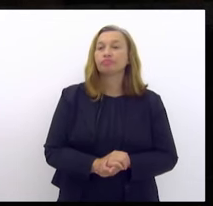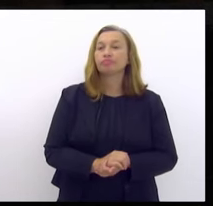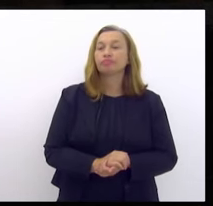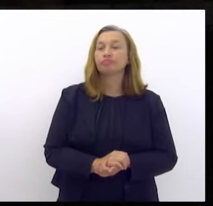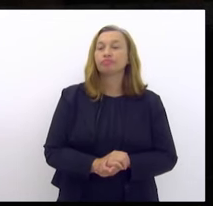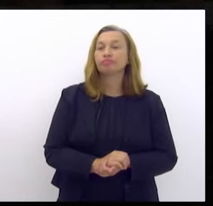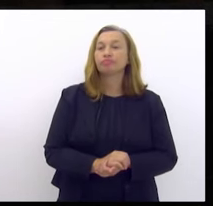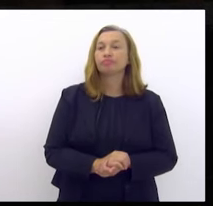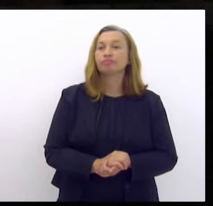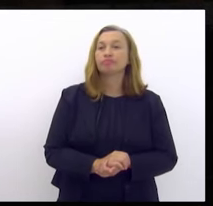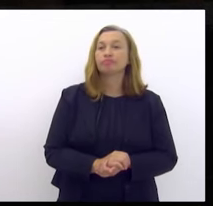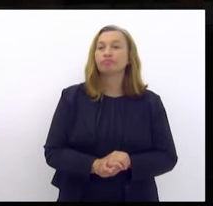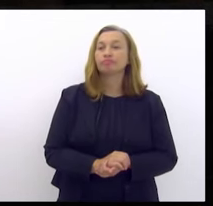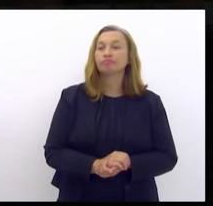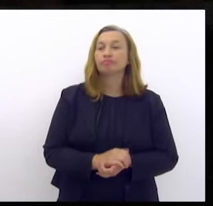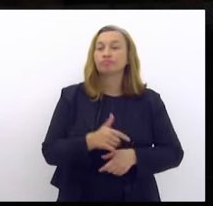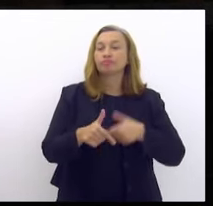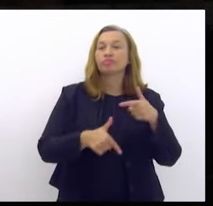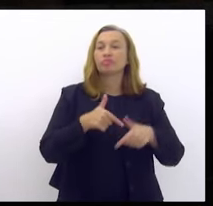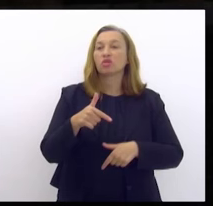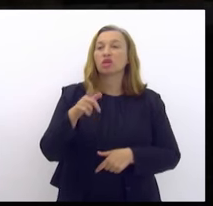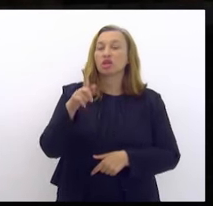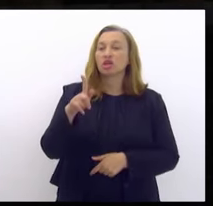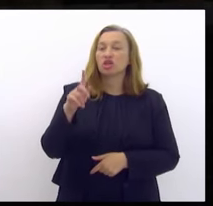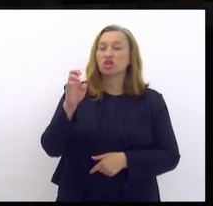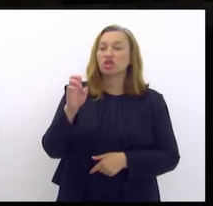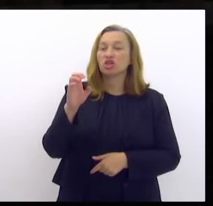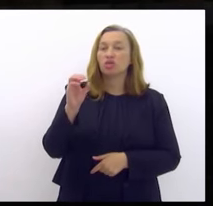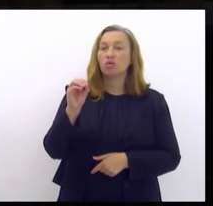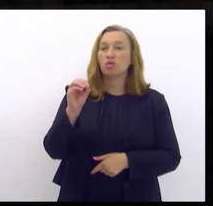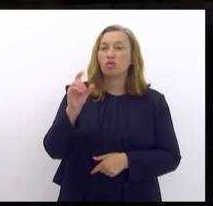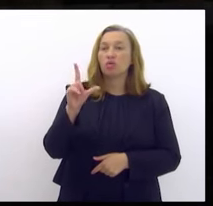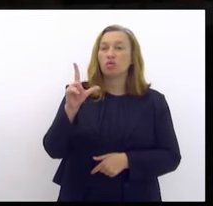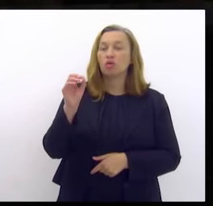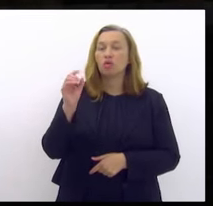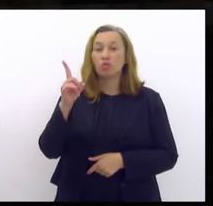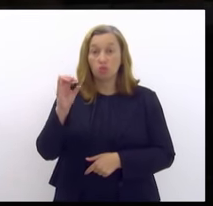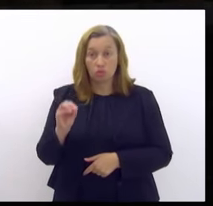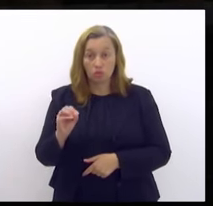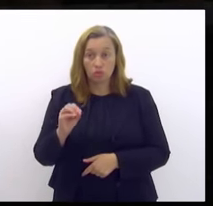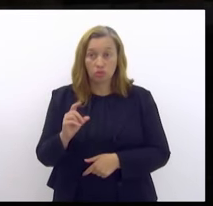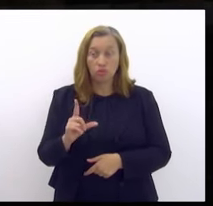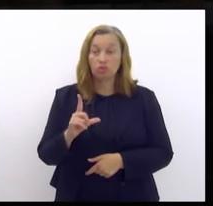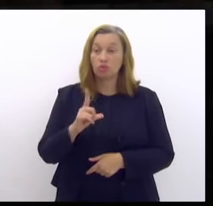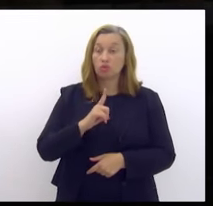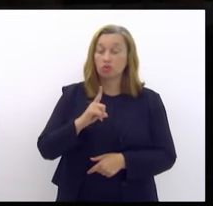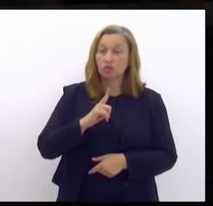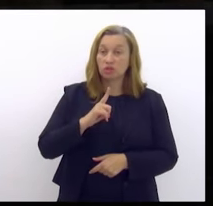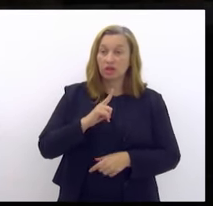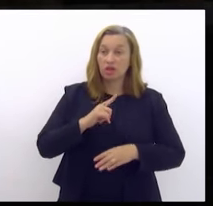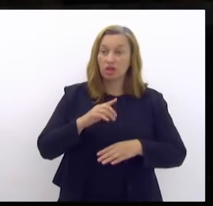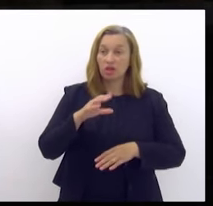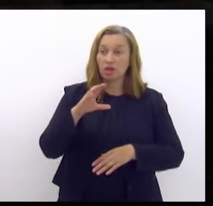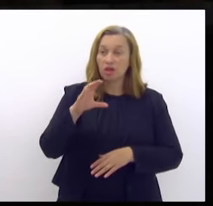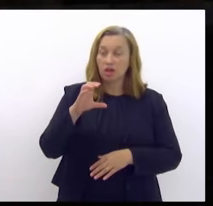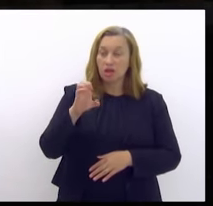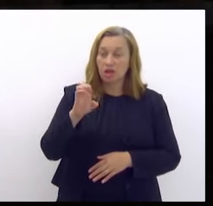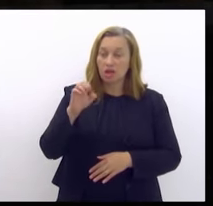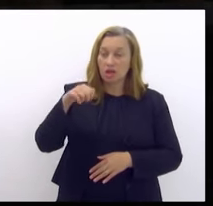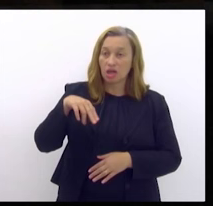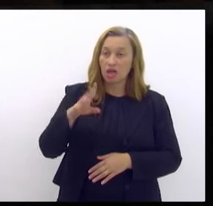Envolve trabalho de geólogo, quando tem contenção de encostas no